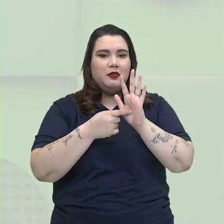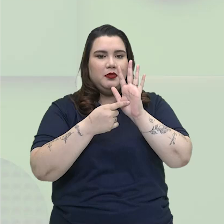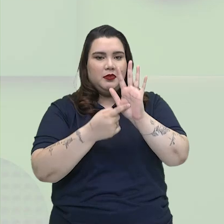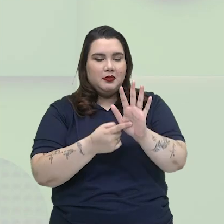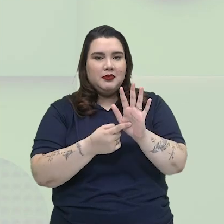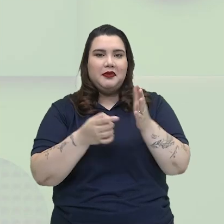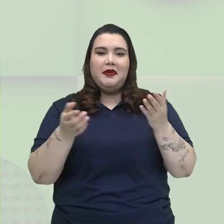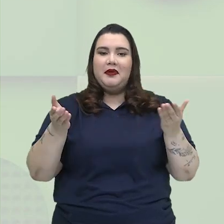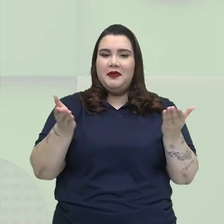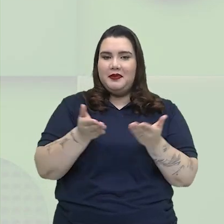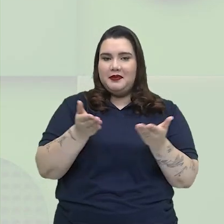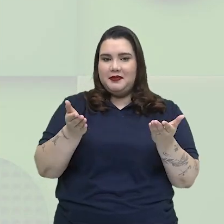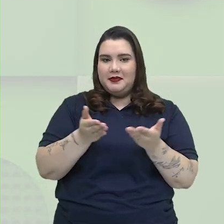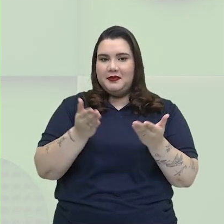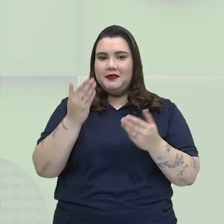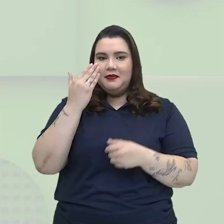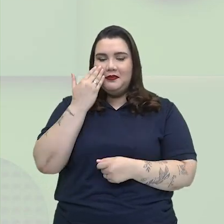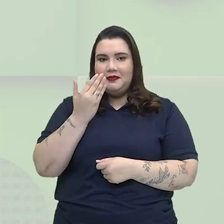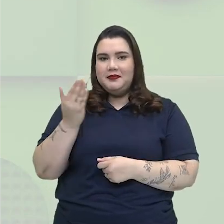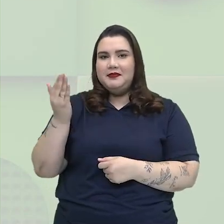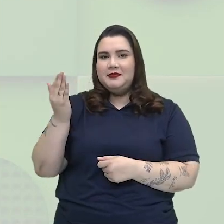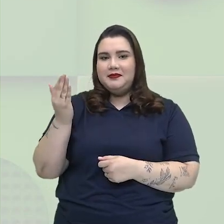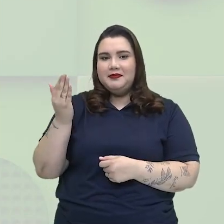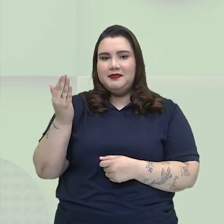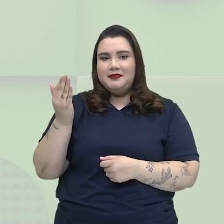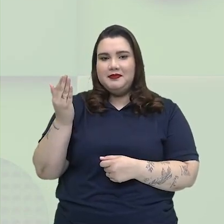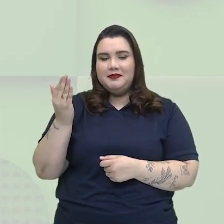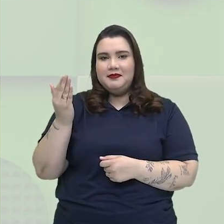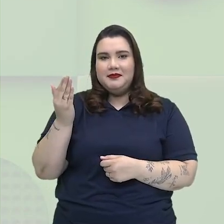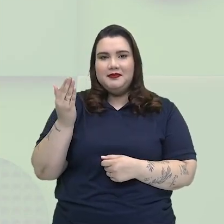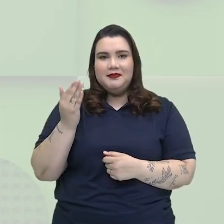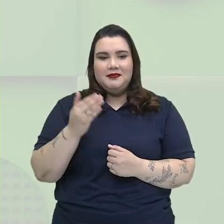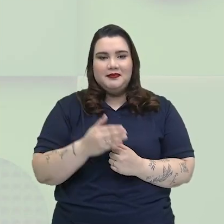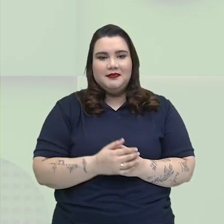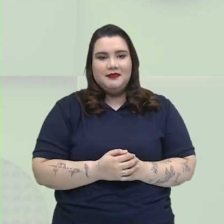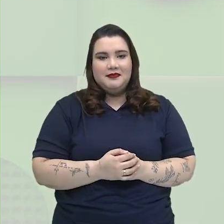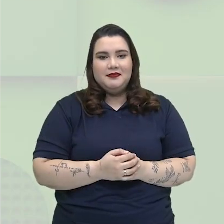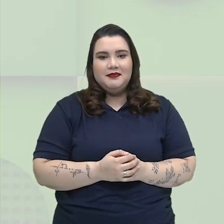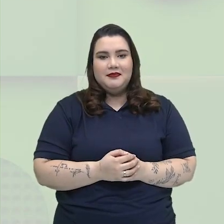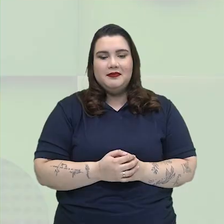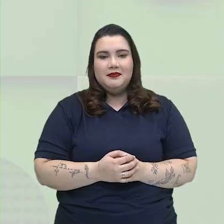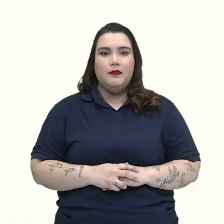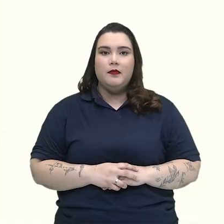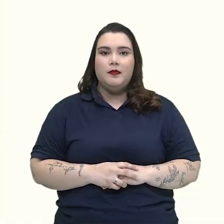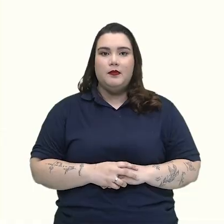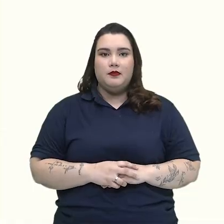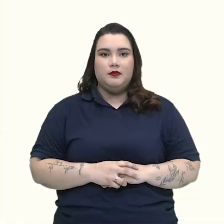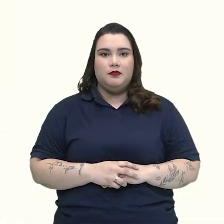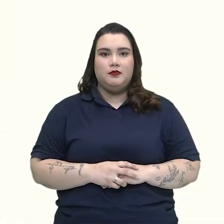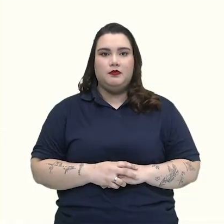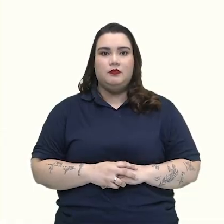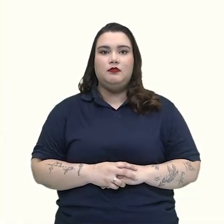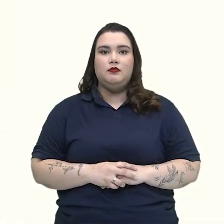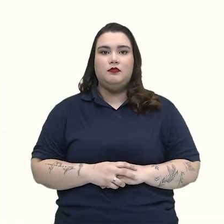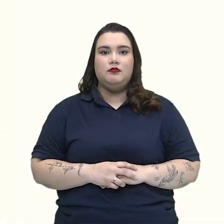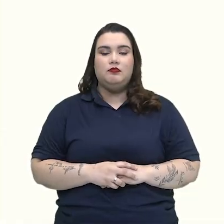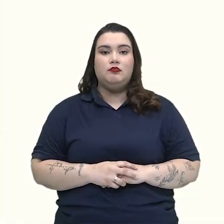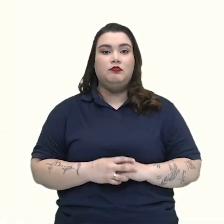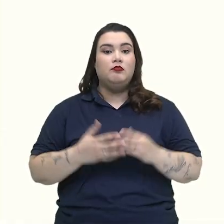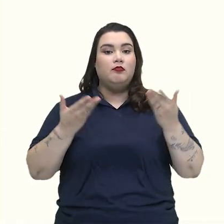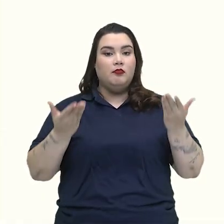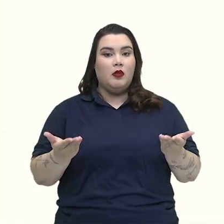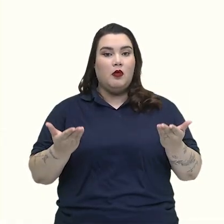movimentos detalhadamente agora nesta animação. Preste atenção e observe aí. Então,